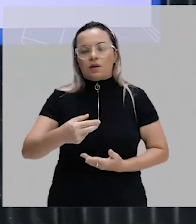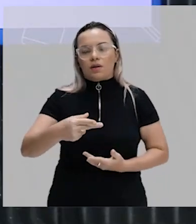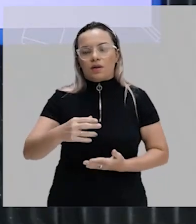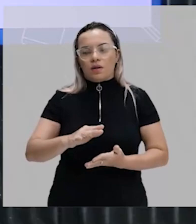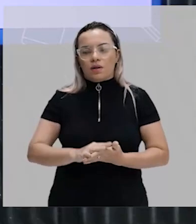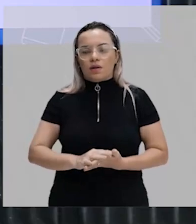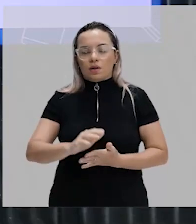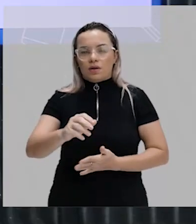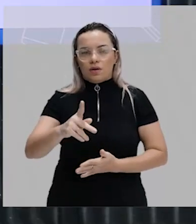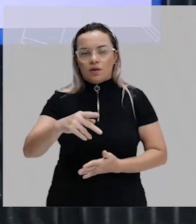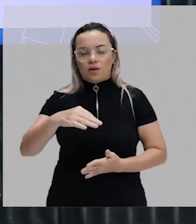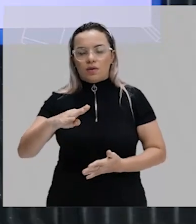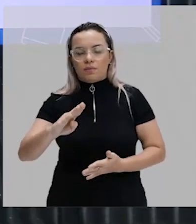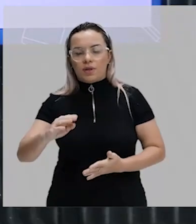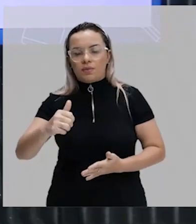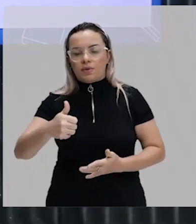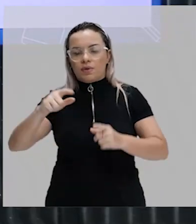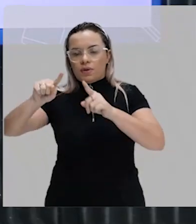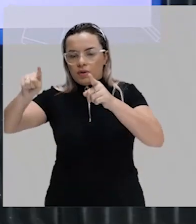mais